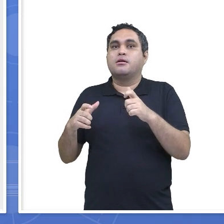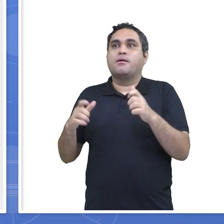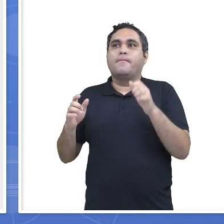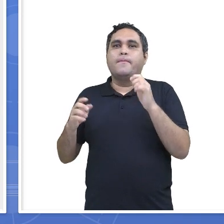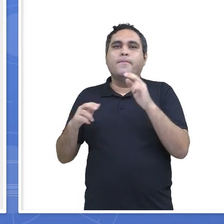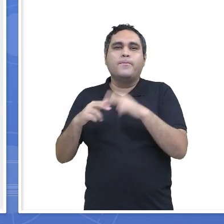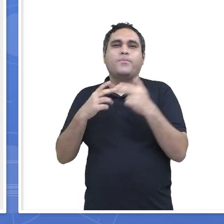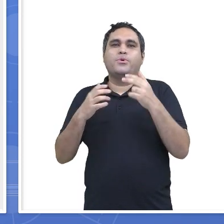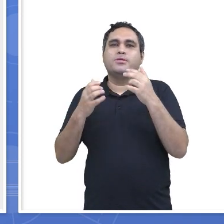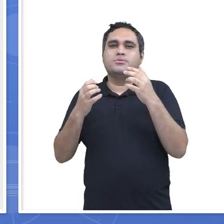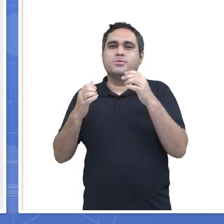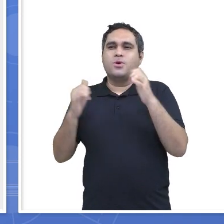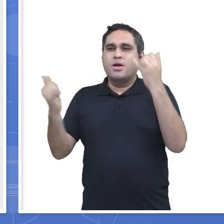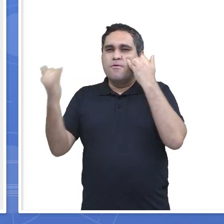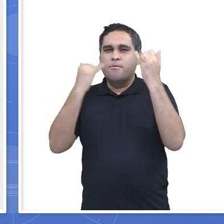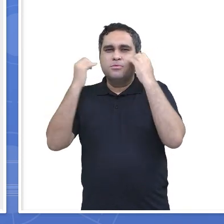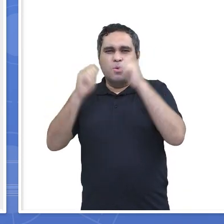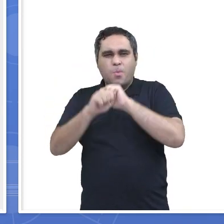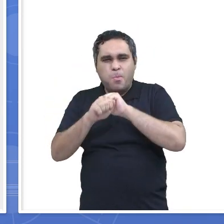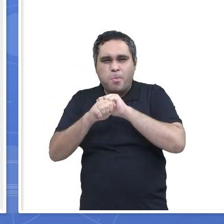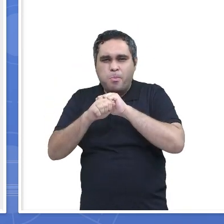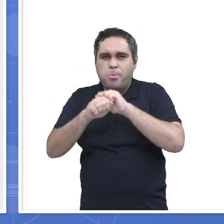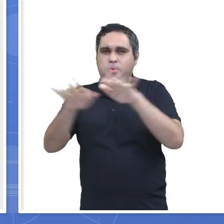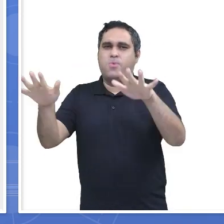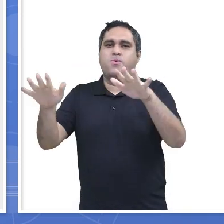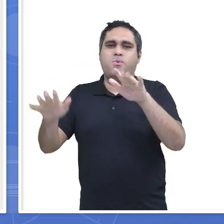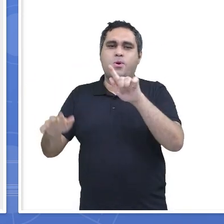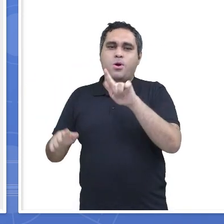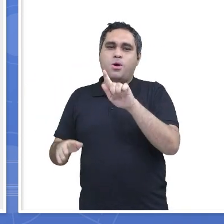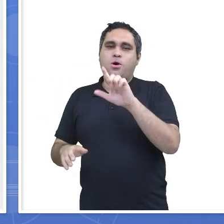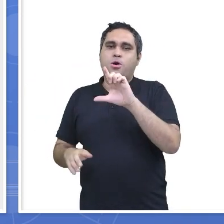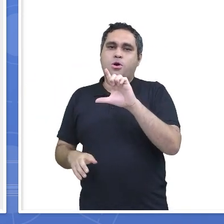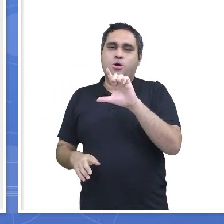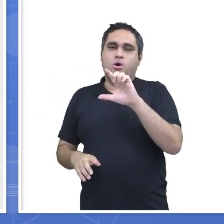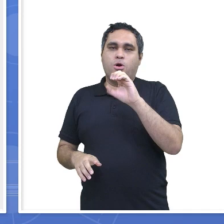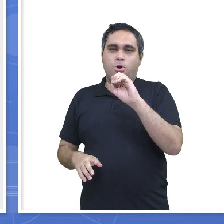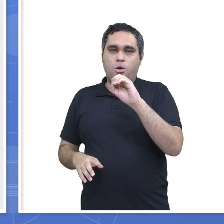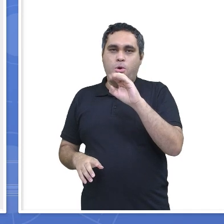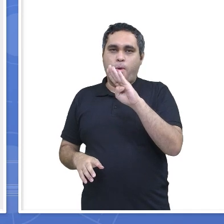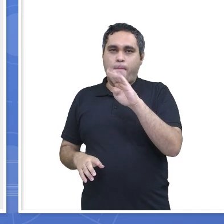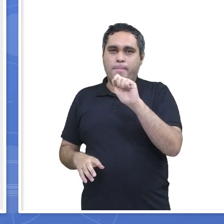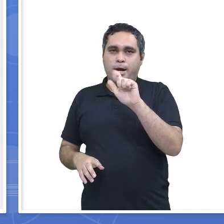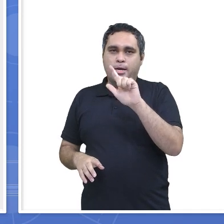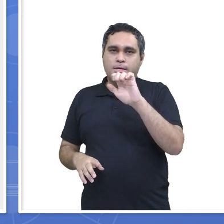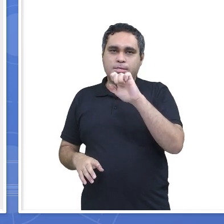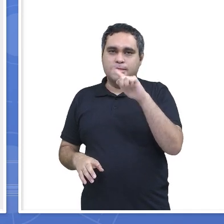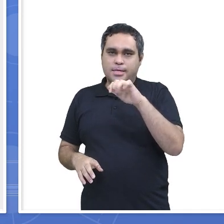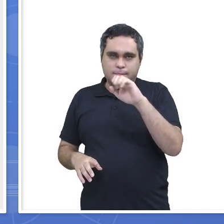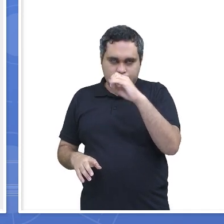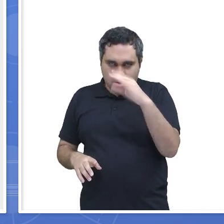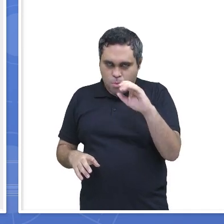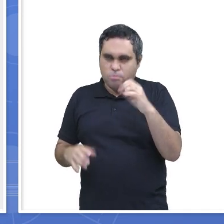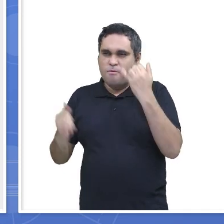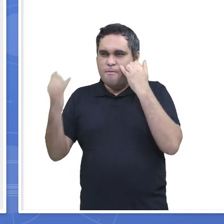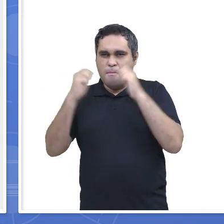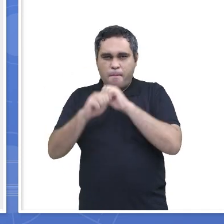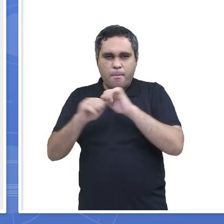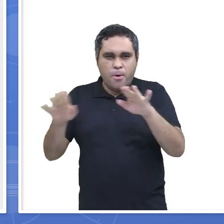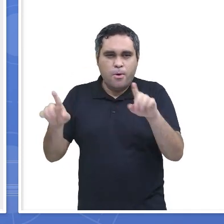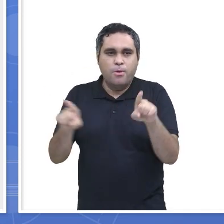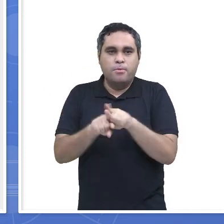globalização, crescimento das cidades, né? Com uma nova maneira de se praticar